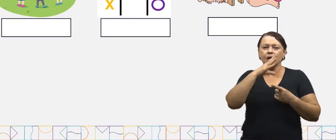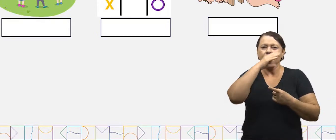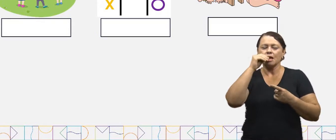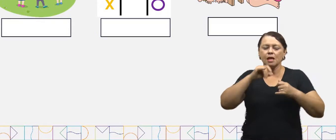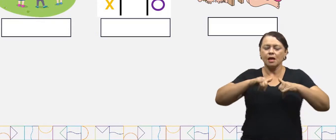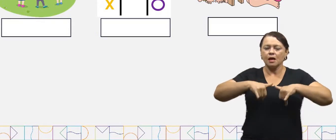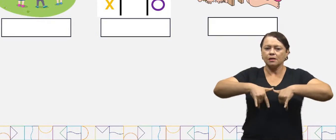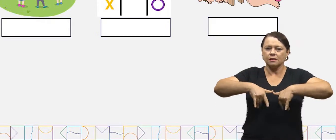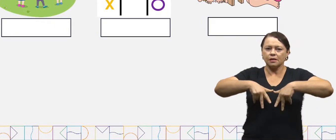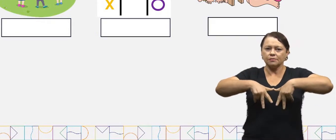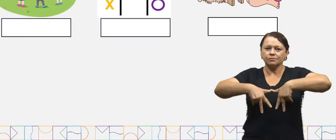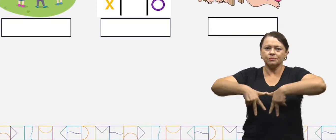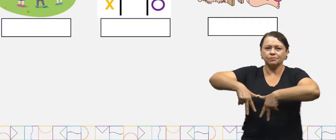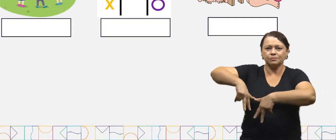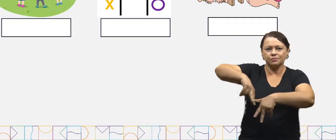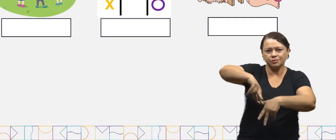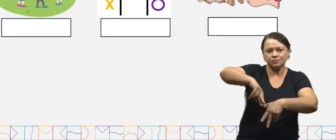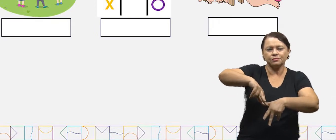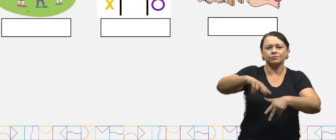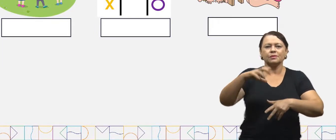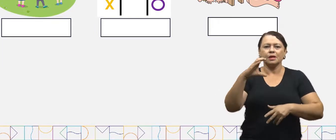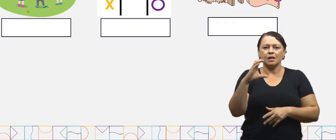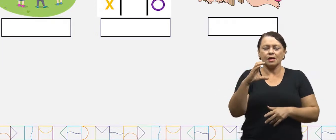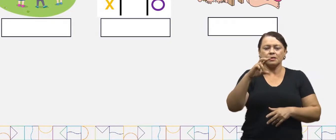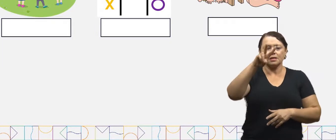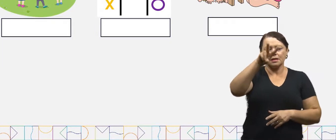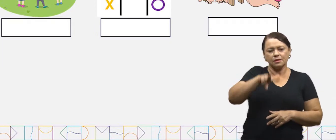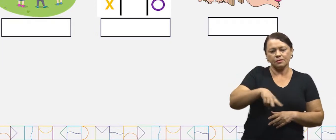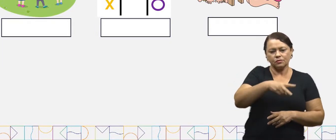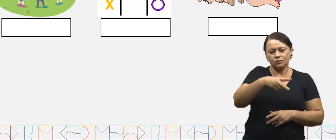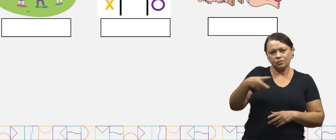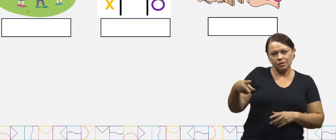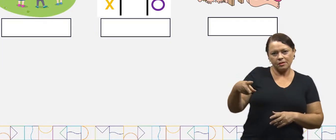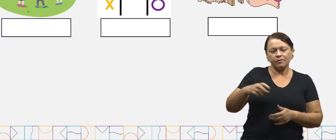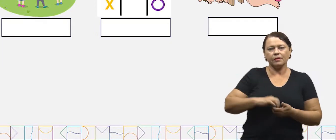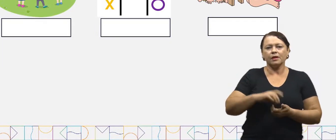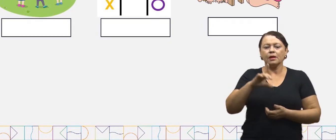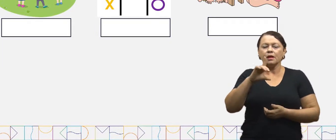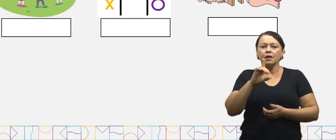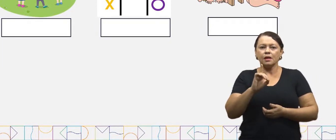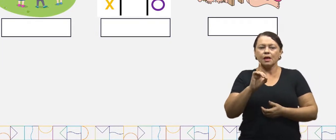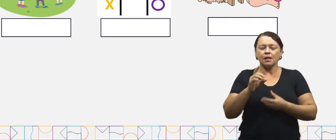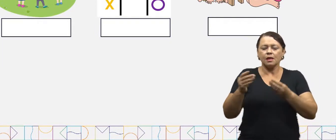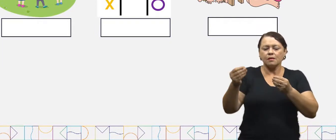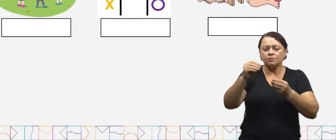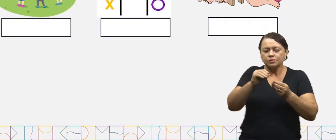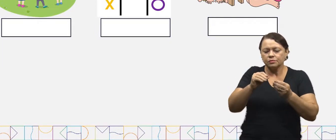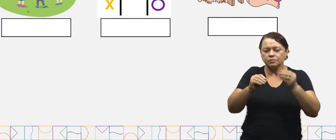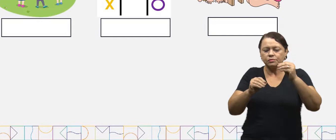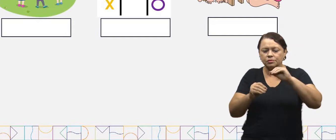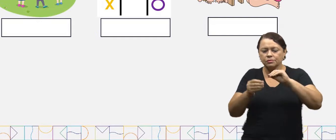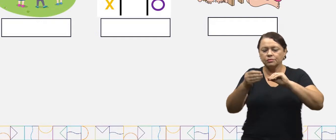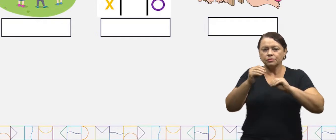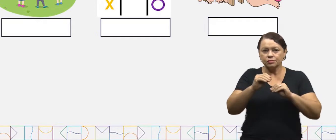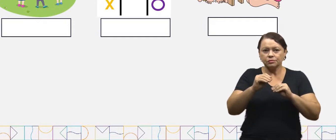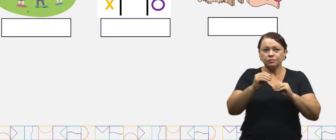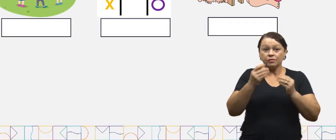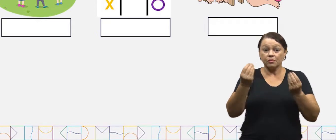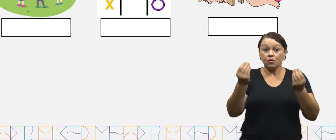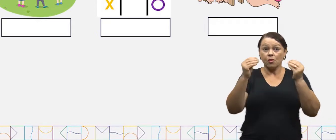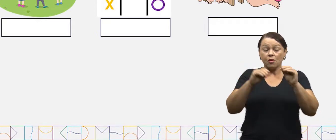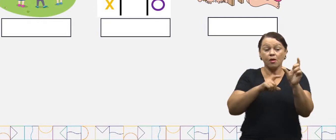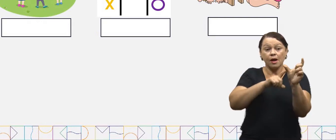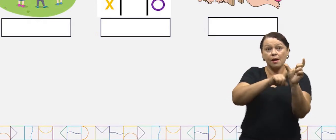temos o jogo da velha. E alternativa D, nós temos uma criança brincando de montar. Vamos escrever no quadro em branco se